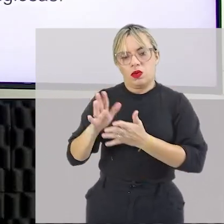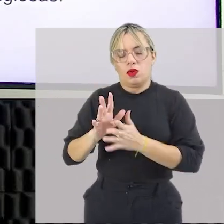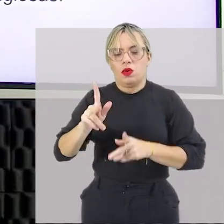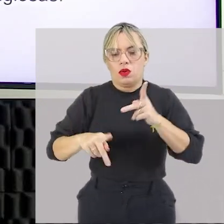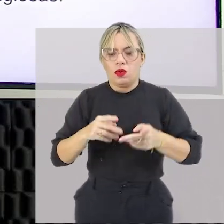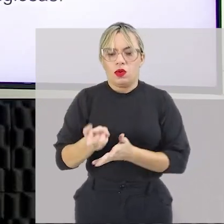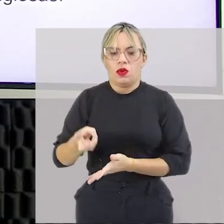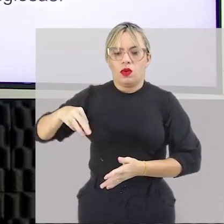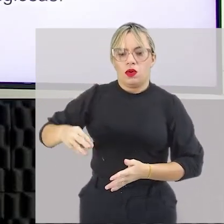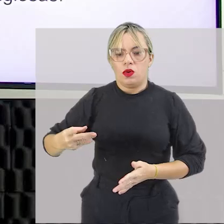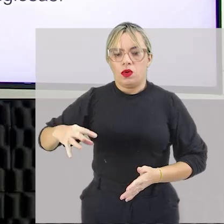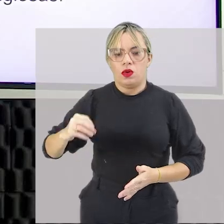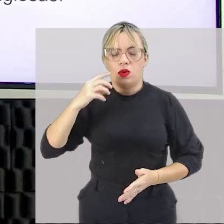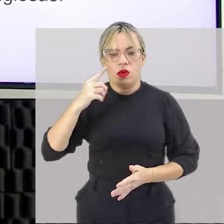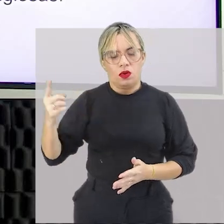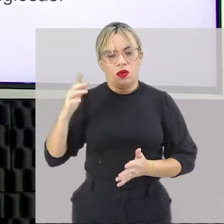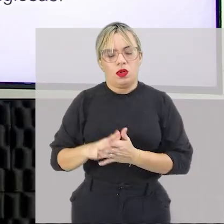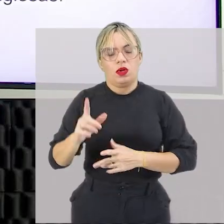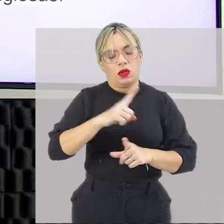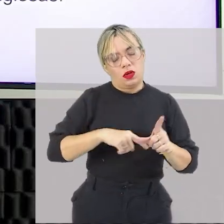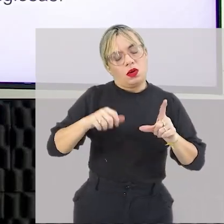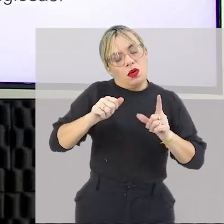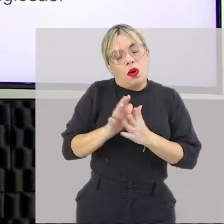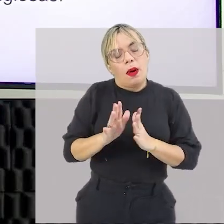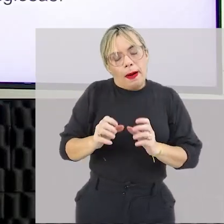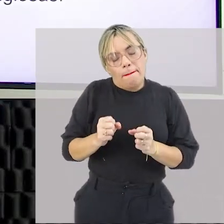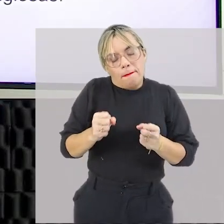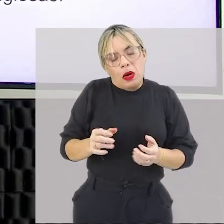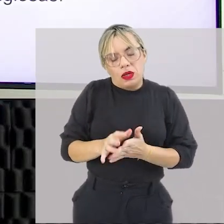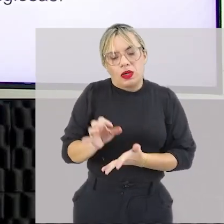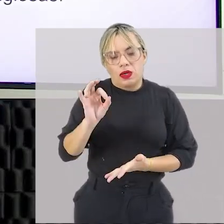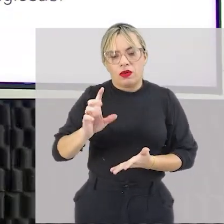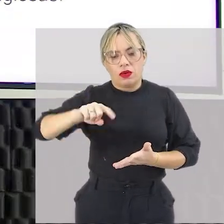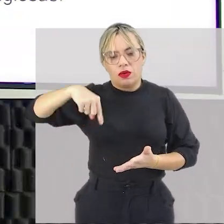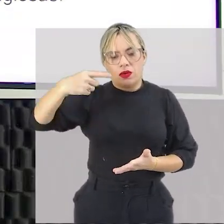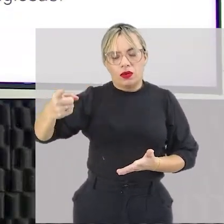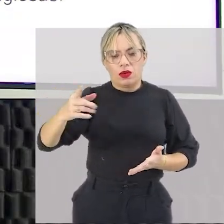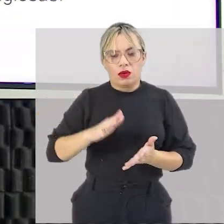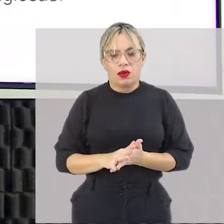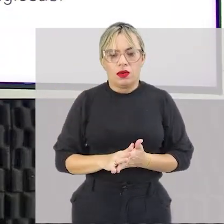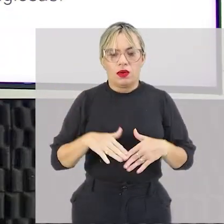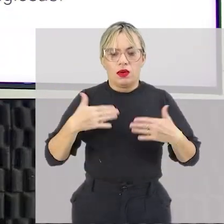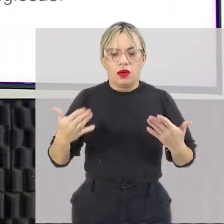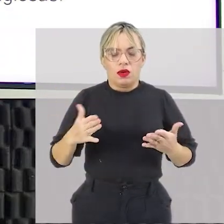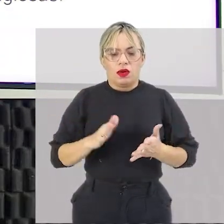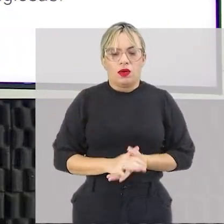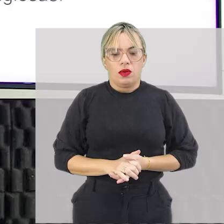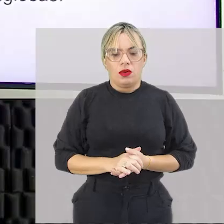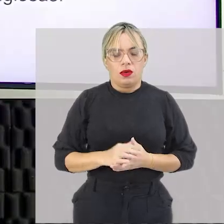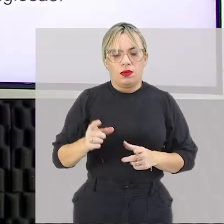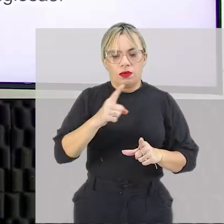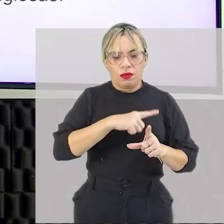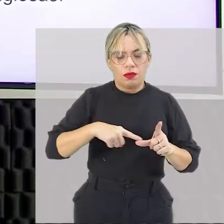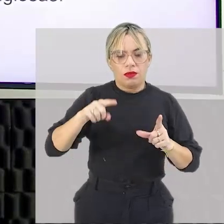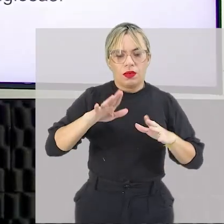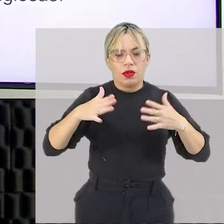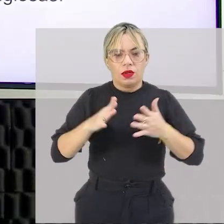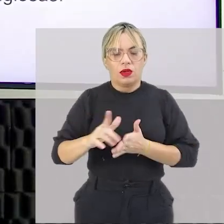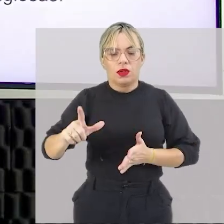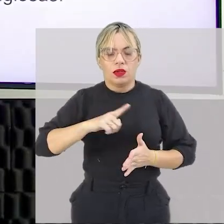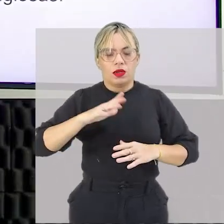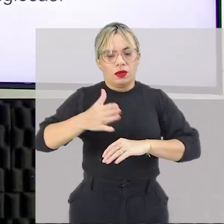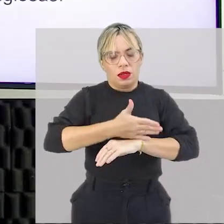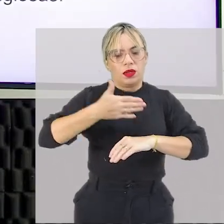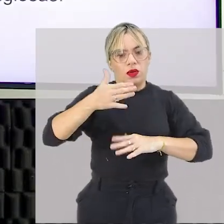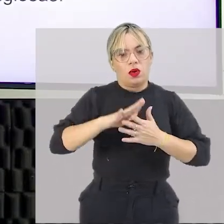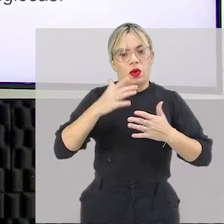uma opção bem possível de ser correta. Vamos ver as outras. Vamos ver se a letra A é, de repente, uma distratora, se tem alguma que está melhor